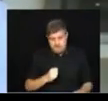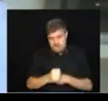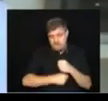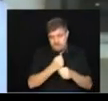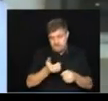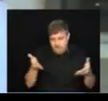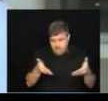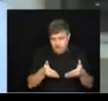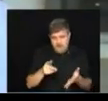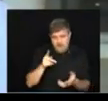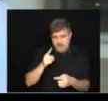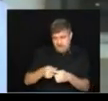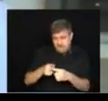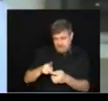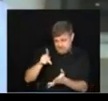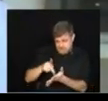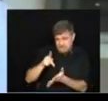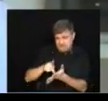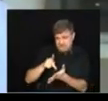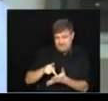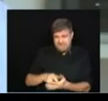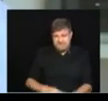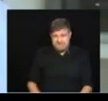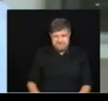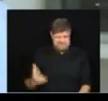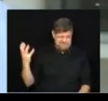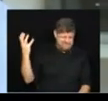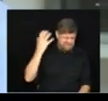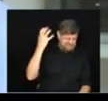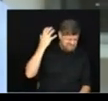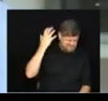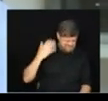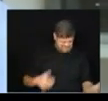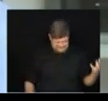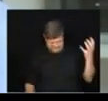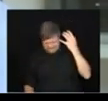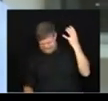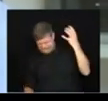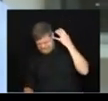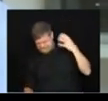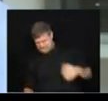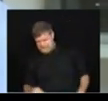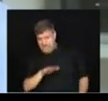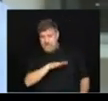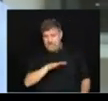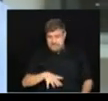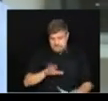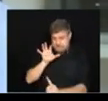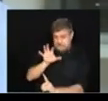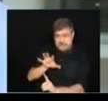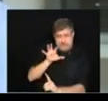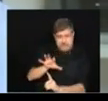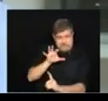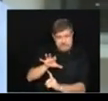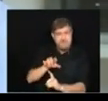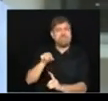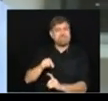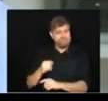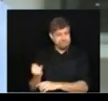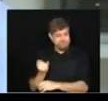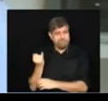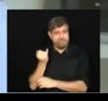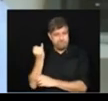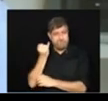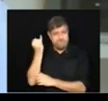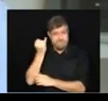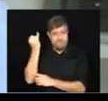porque realmente o impacto psicológico e cognitivo nas crianças é algo muito importante e